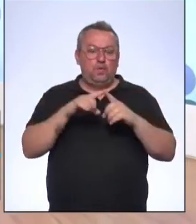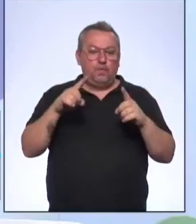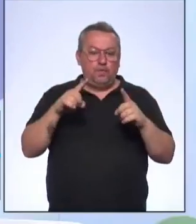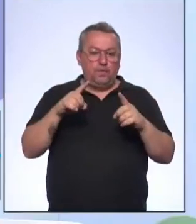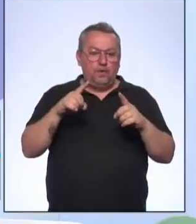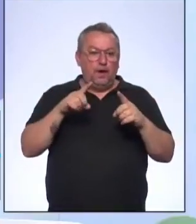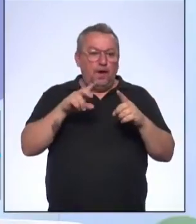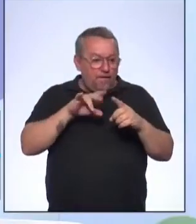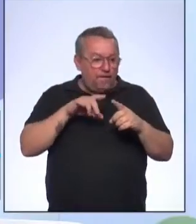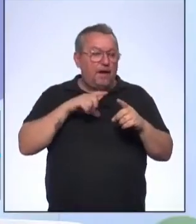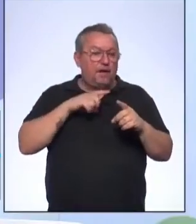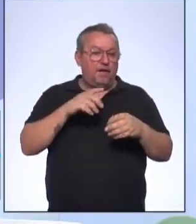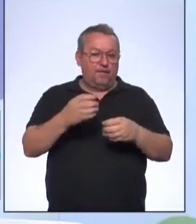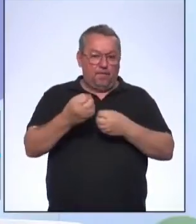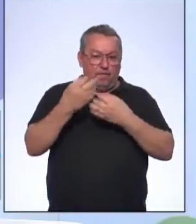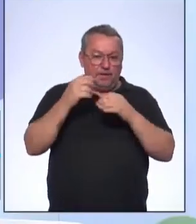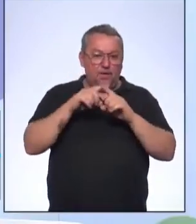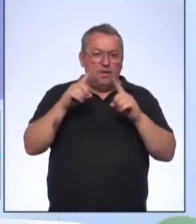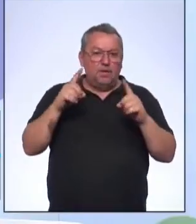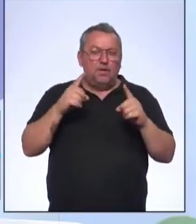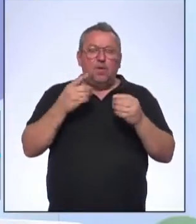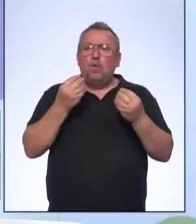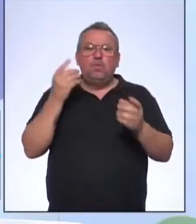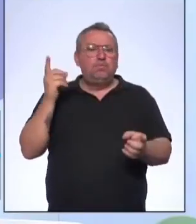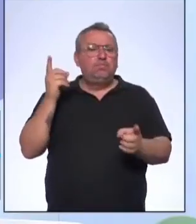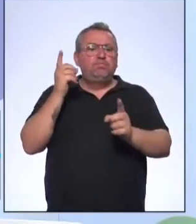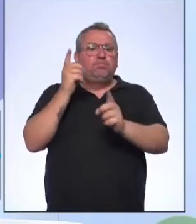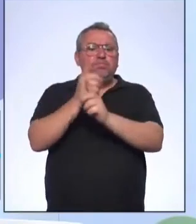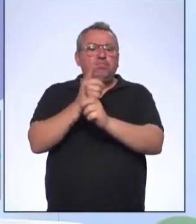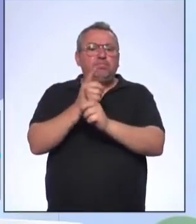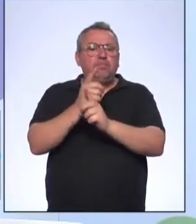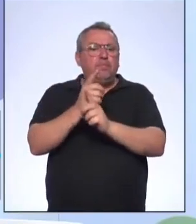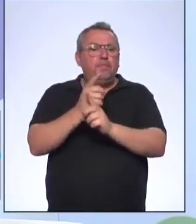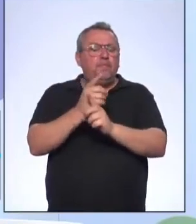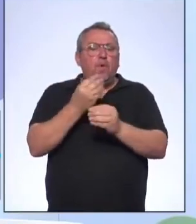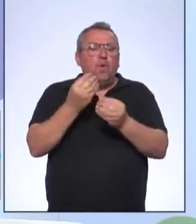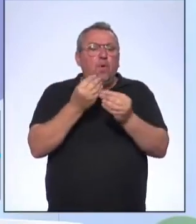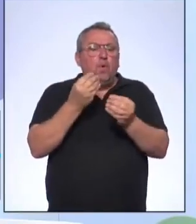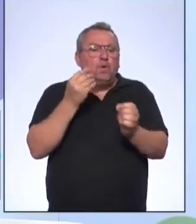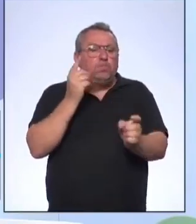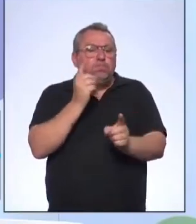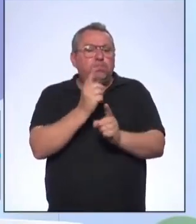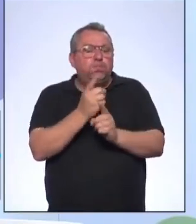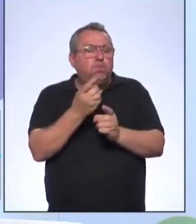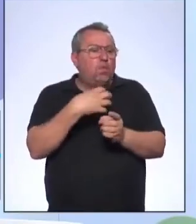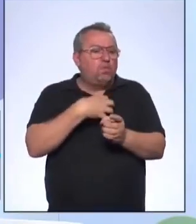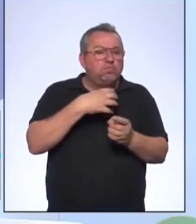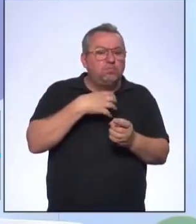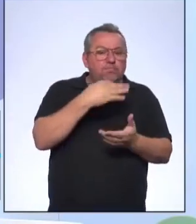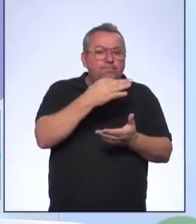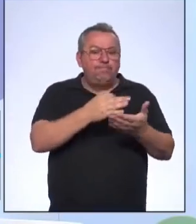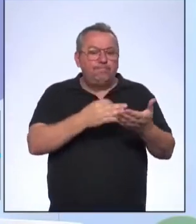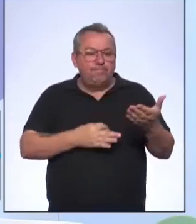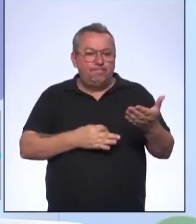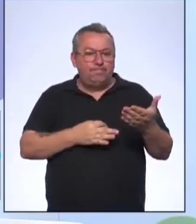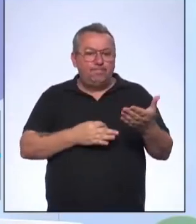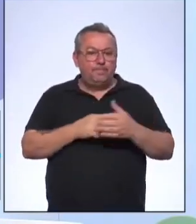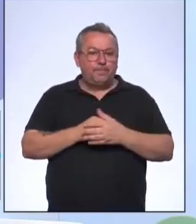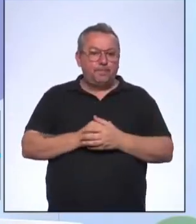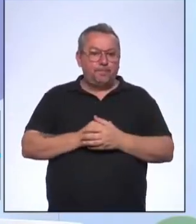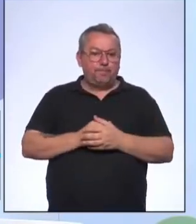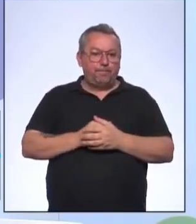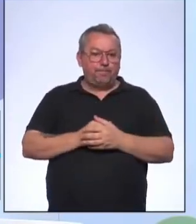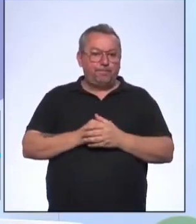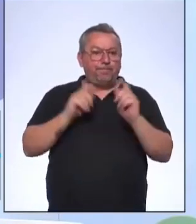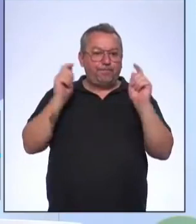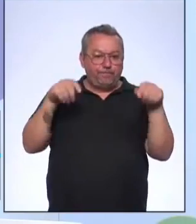vai prevalecer, vai ser maior. E aí, como que a gente identifica qual é esse tipo de texto? Então, a gente vai ler aqui mais embaixo.